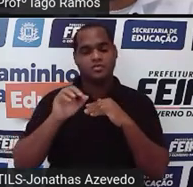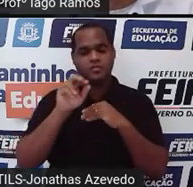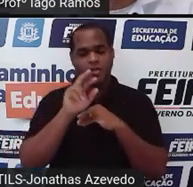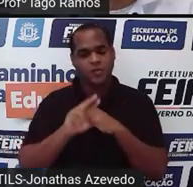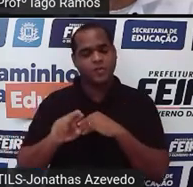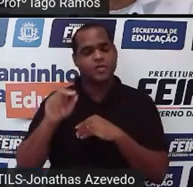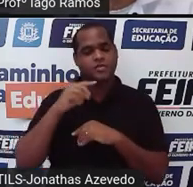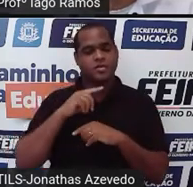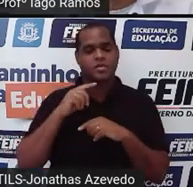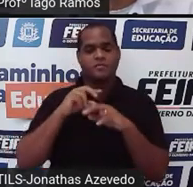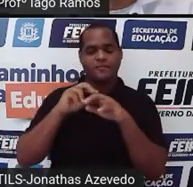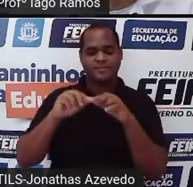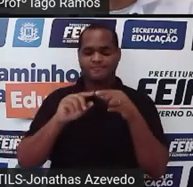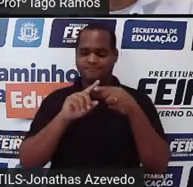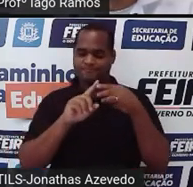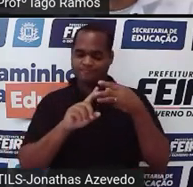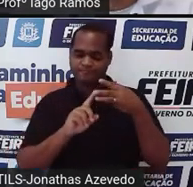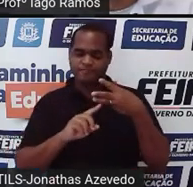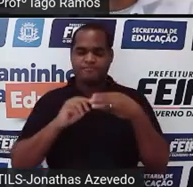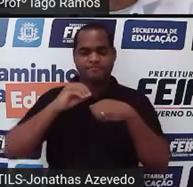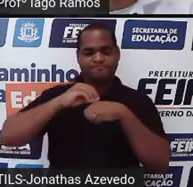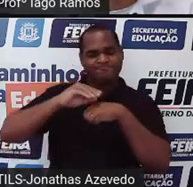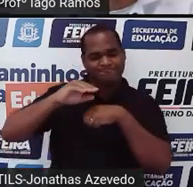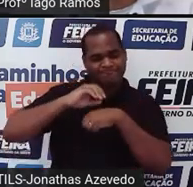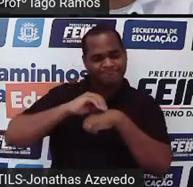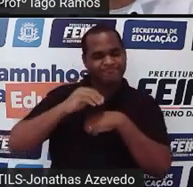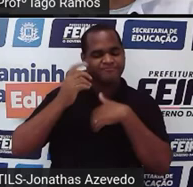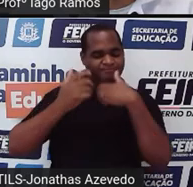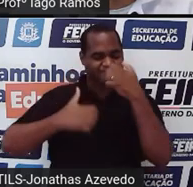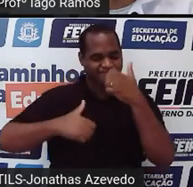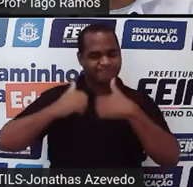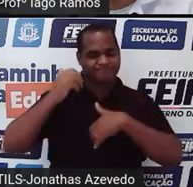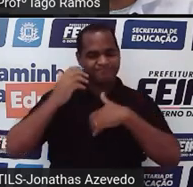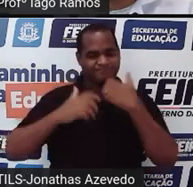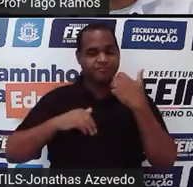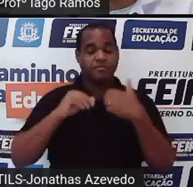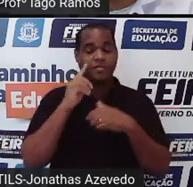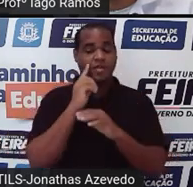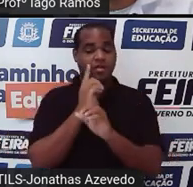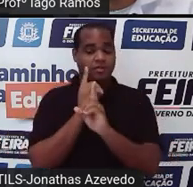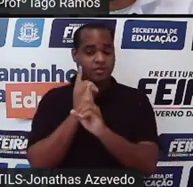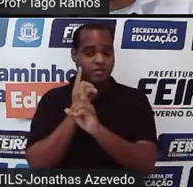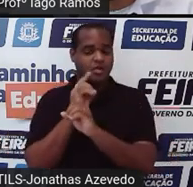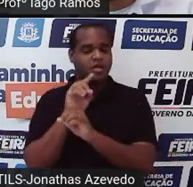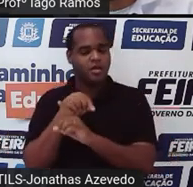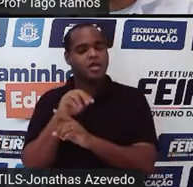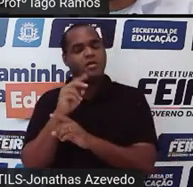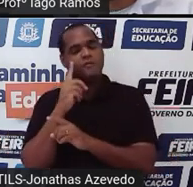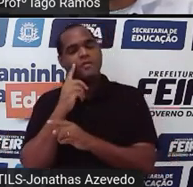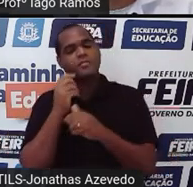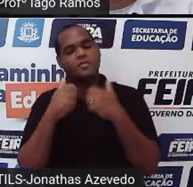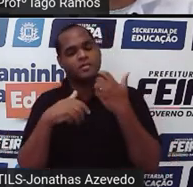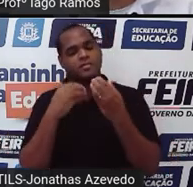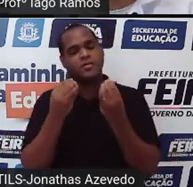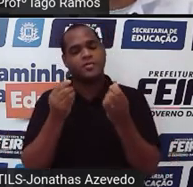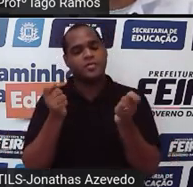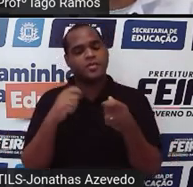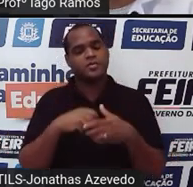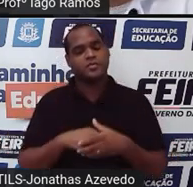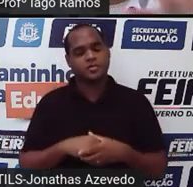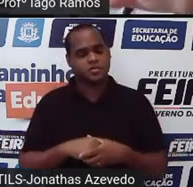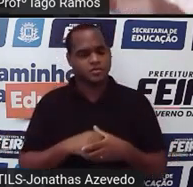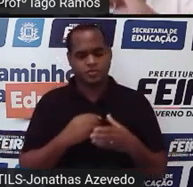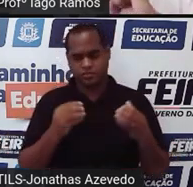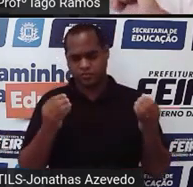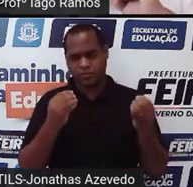essas três informações para fazer o cálculo e encontrar a medida do volume do paralelepípedo e como